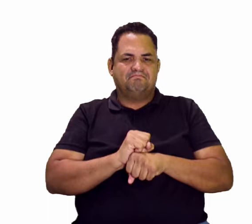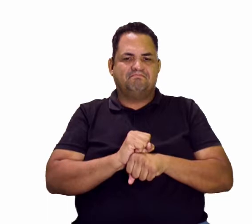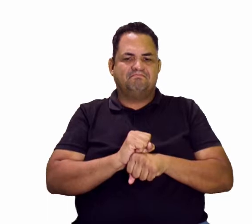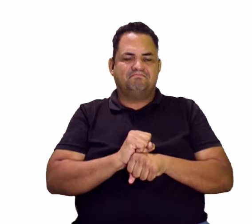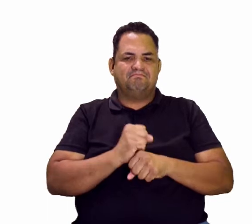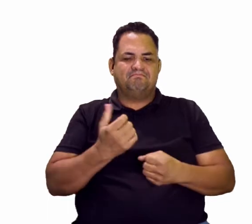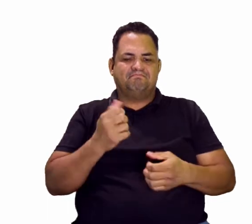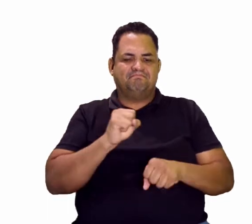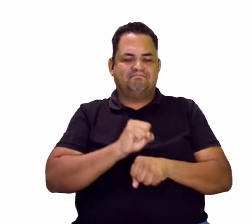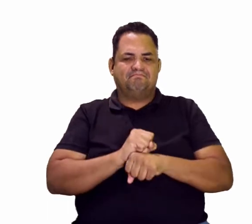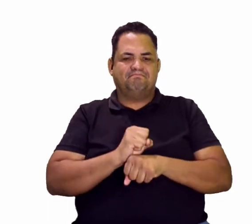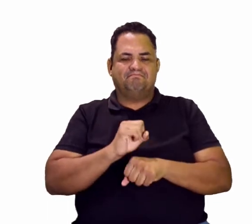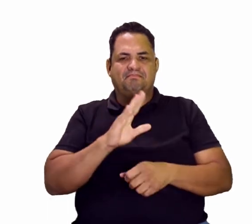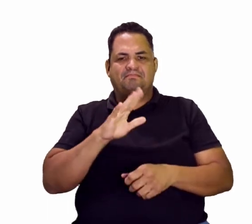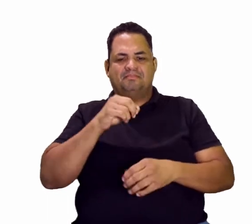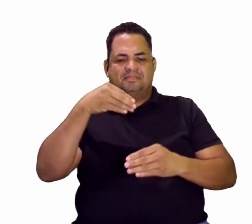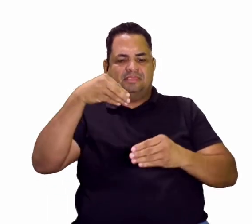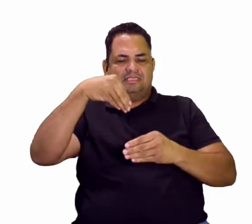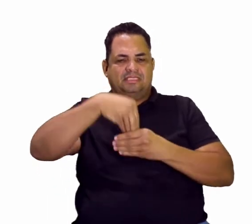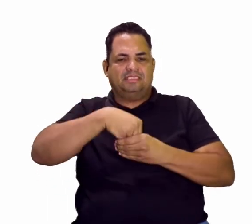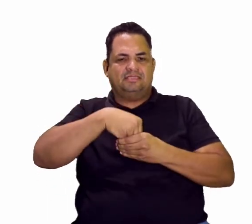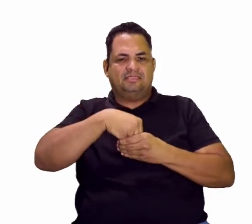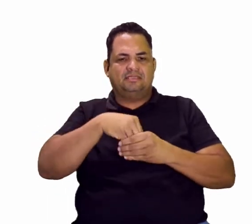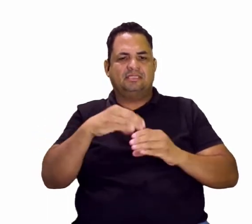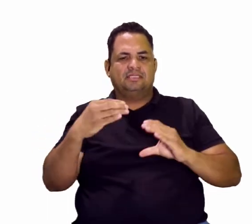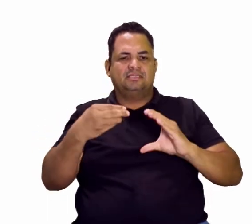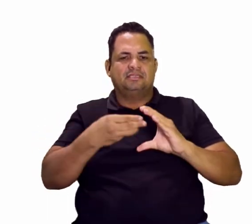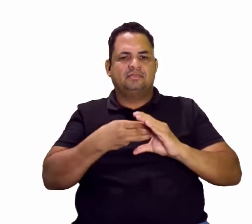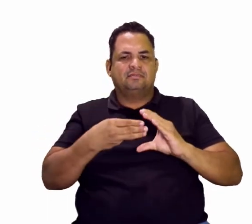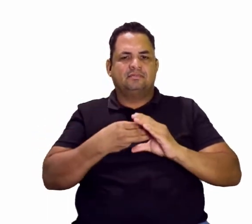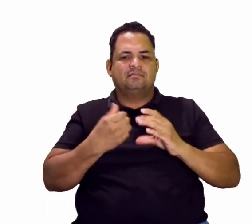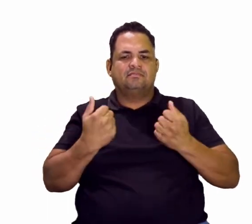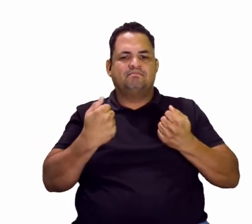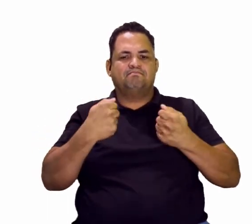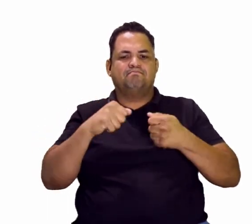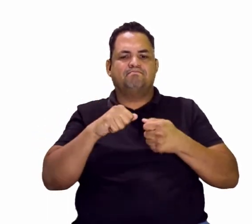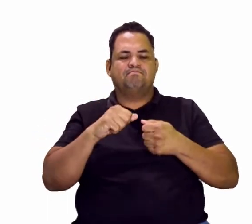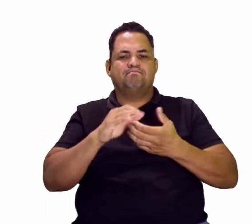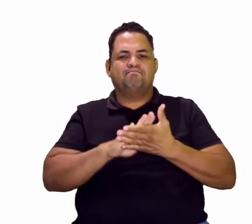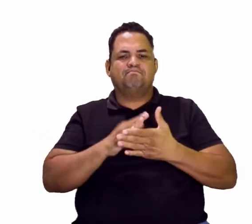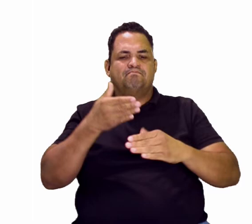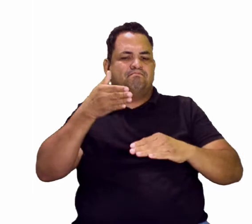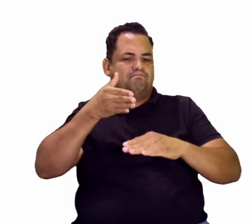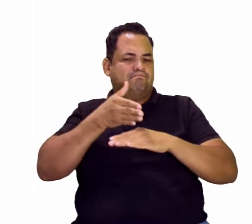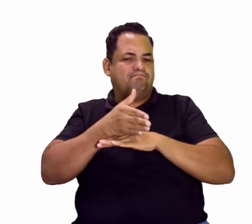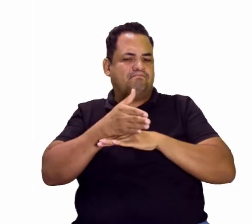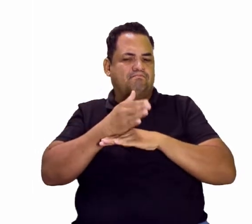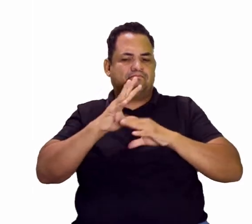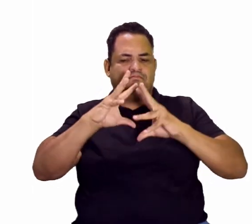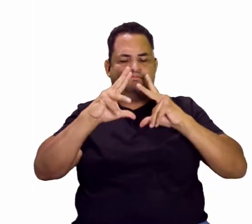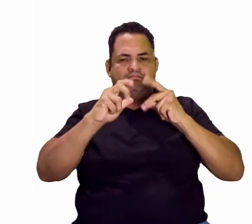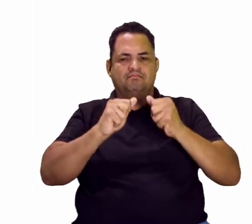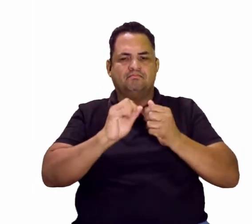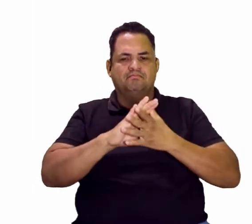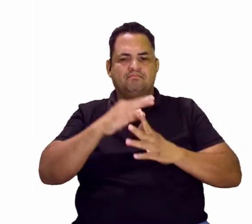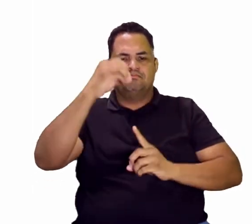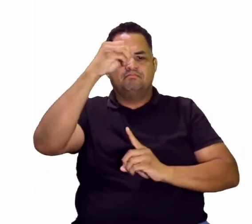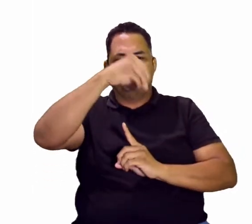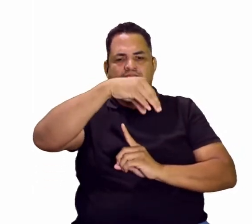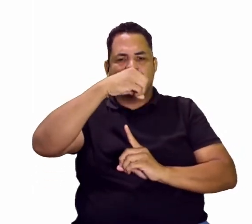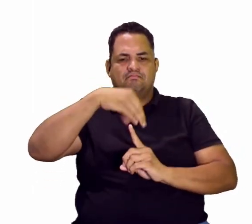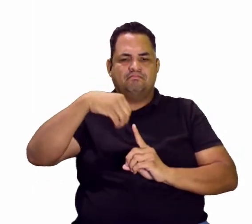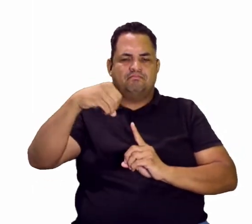Eles são chamados de parasitas intracelulares obrigatórios. Gente, eles podem parasitar de tudo. Tudo.